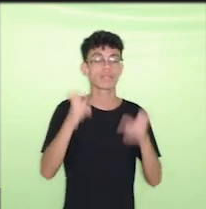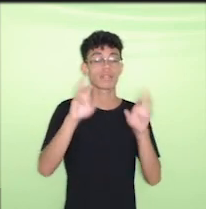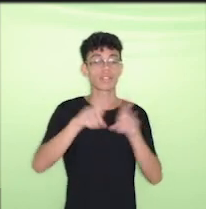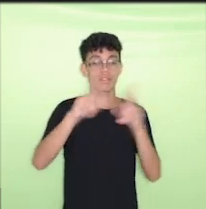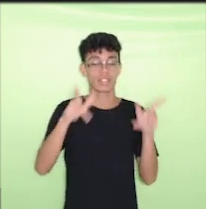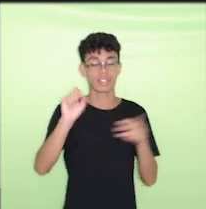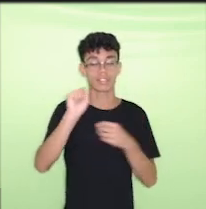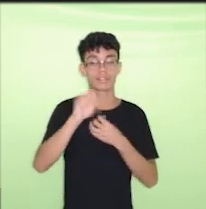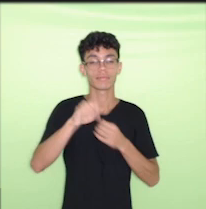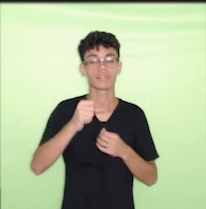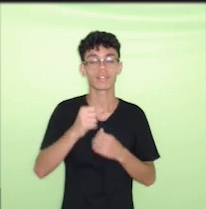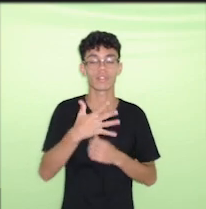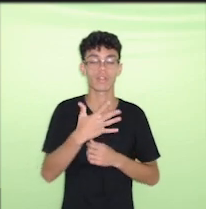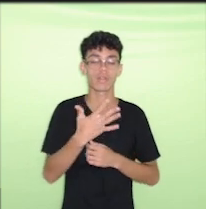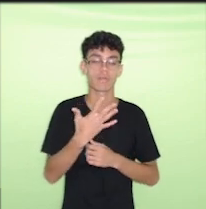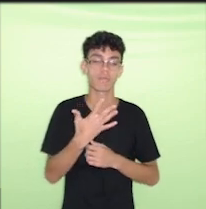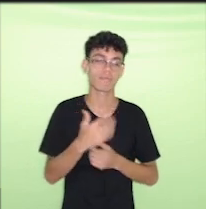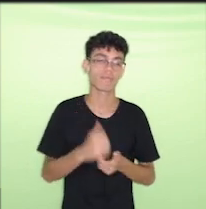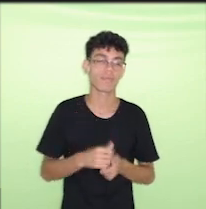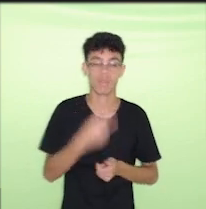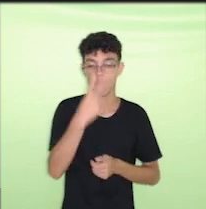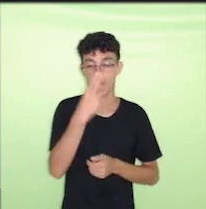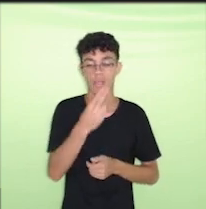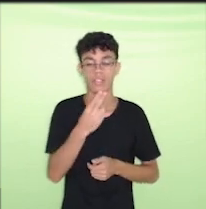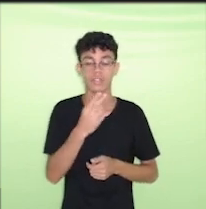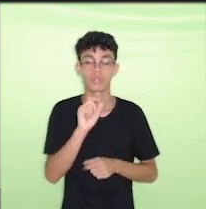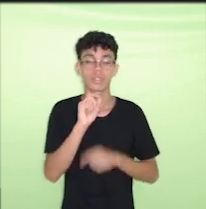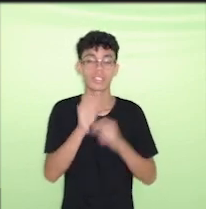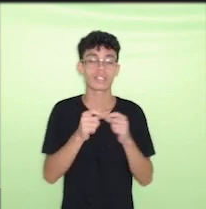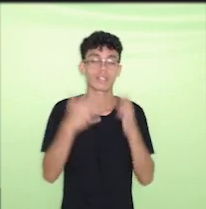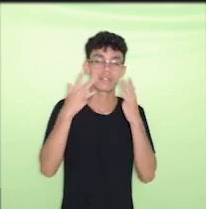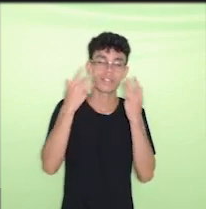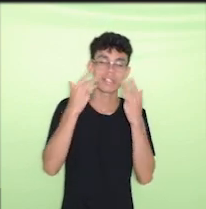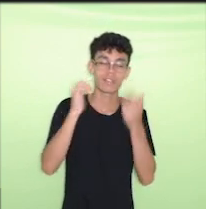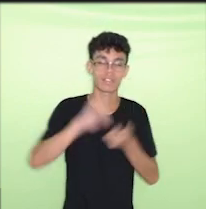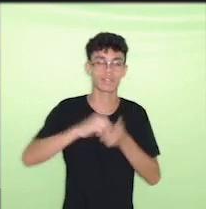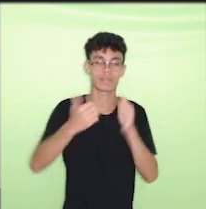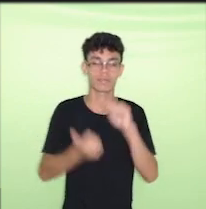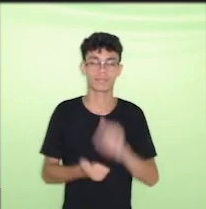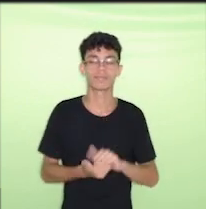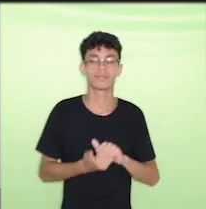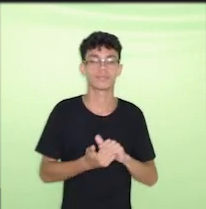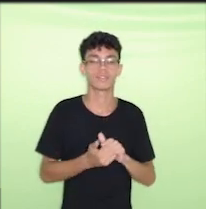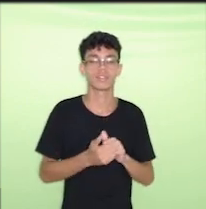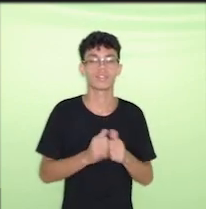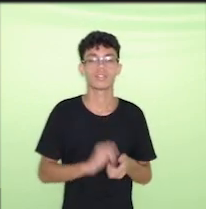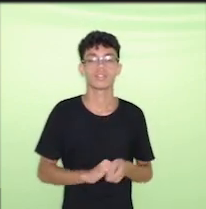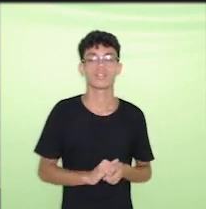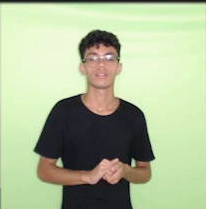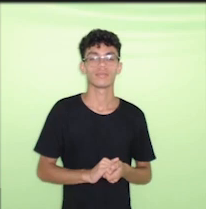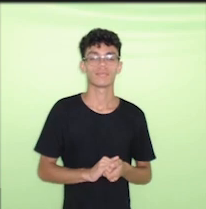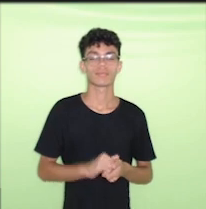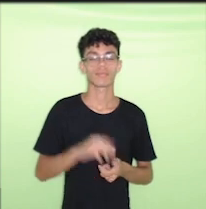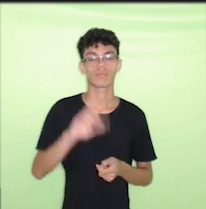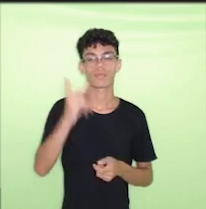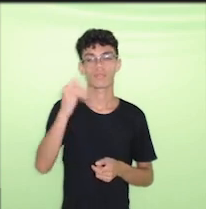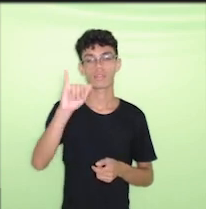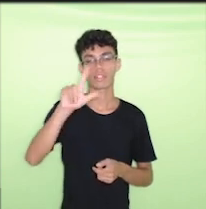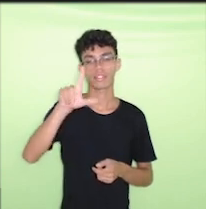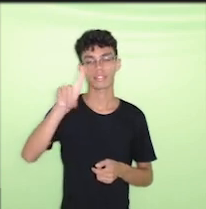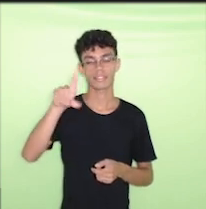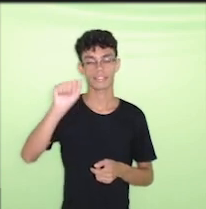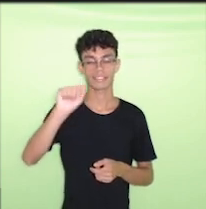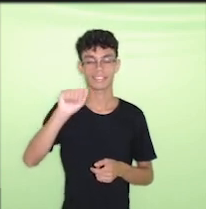sim, que eu acho que na ficção, como é sempre uma adaptação, eu acho que ela permite, a Hilda ela escreve de uma maneira